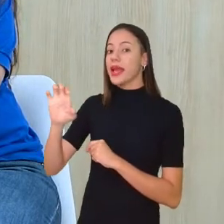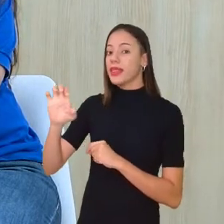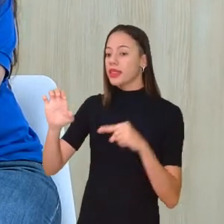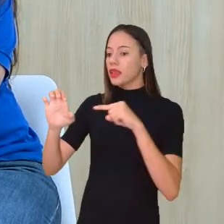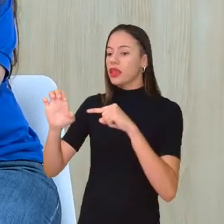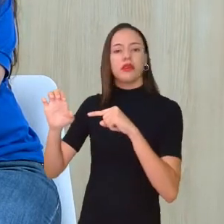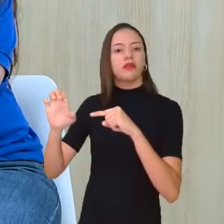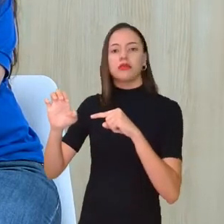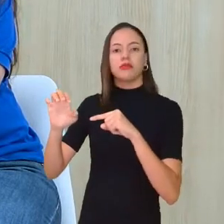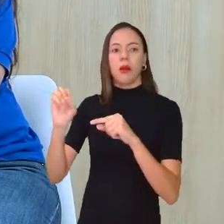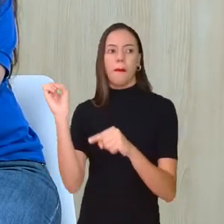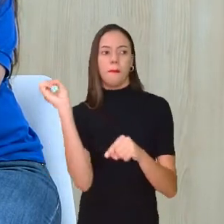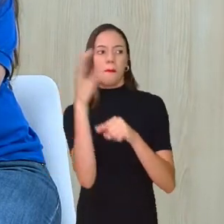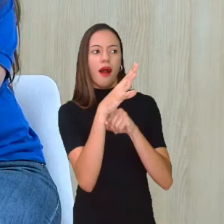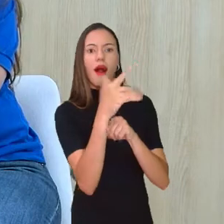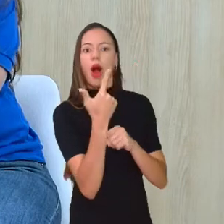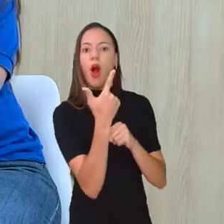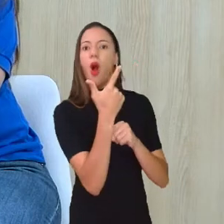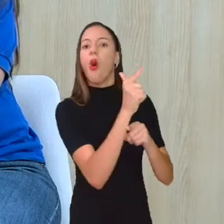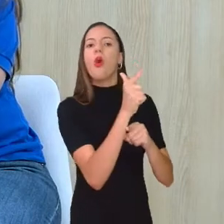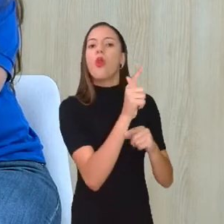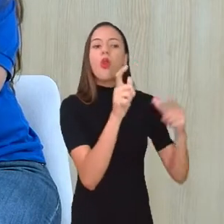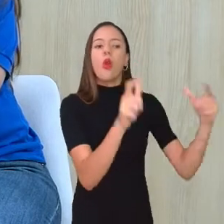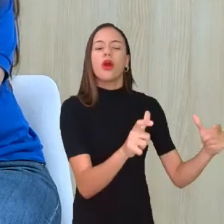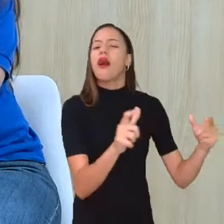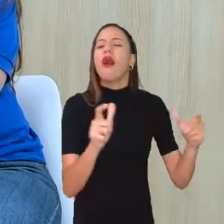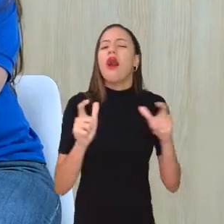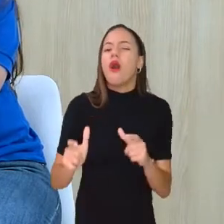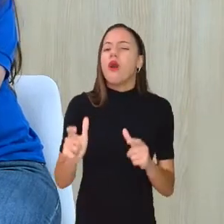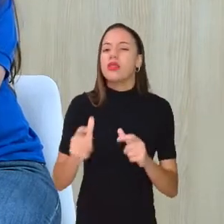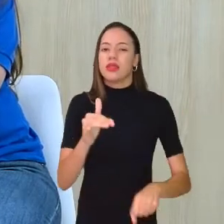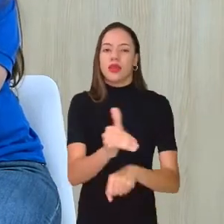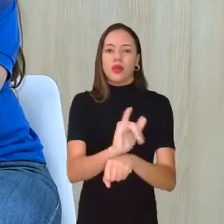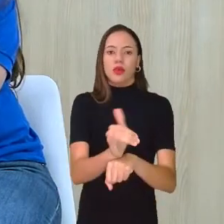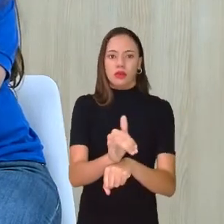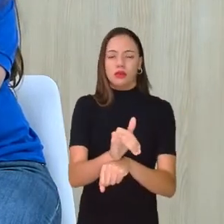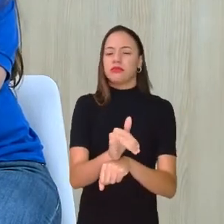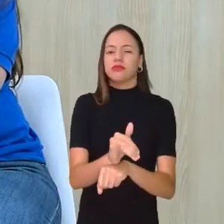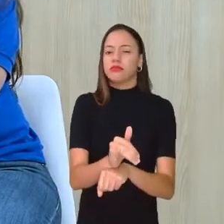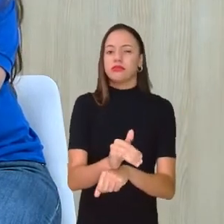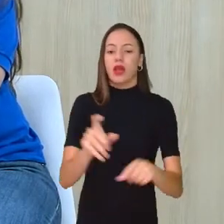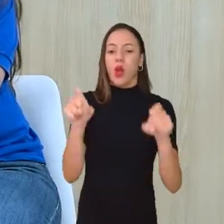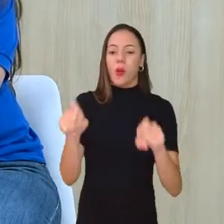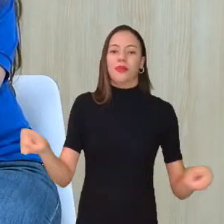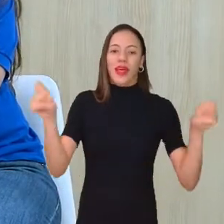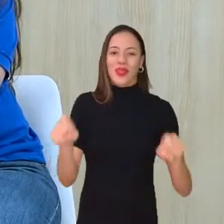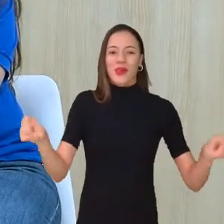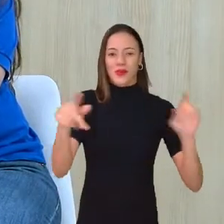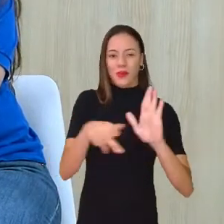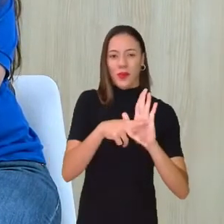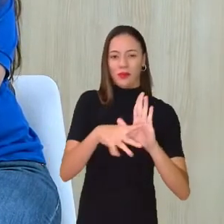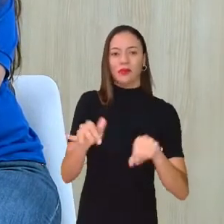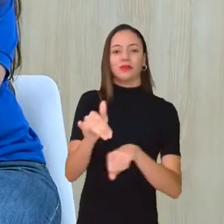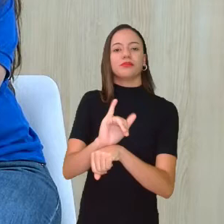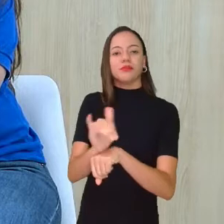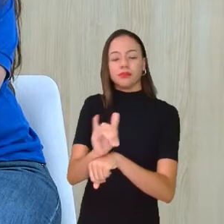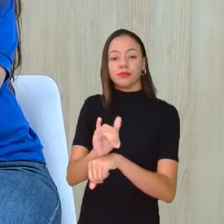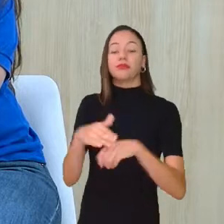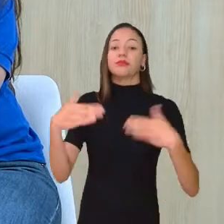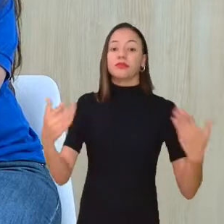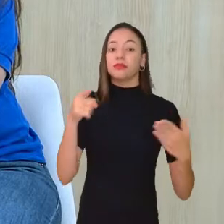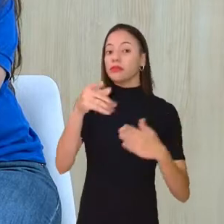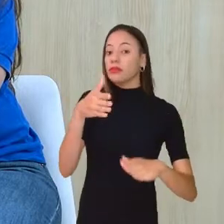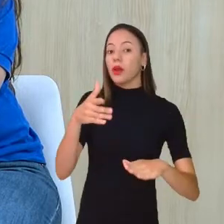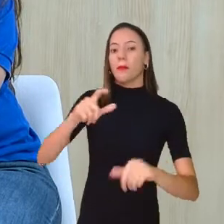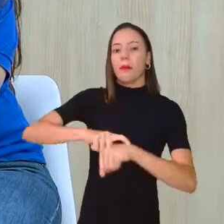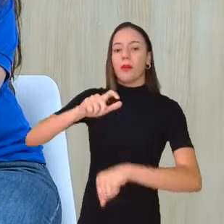para algum lugar lá no YouTube. Então, foi lá para os computadores do YouTube, vamos dizer assim. E quando você foi